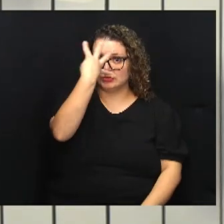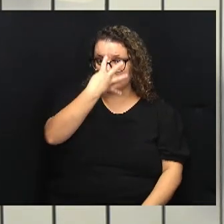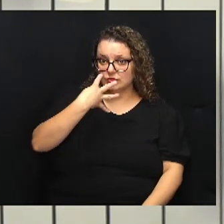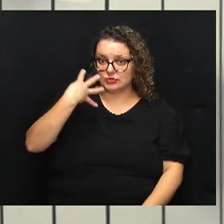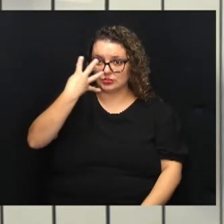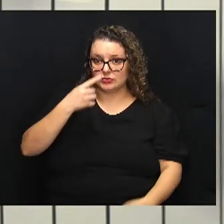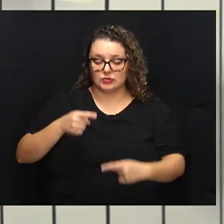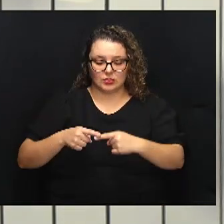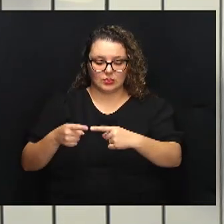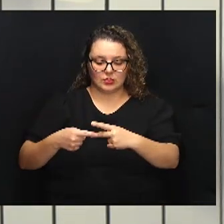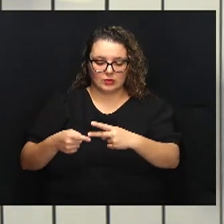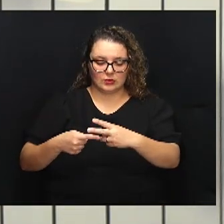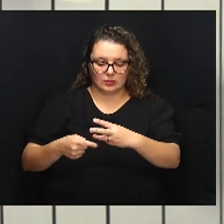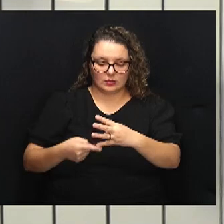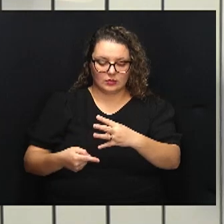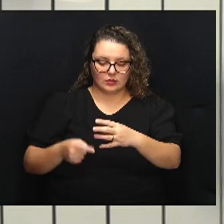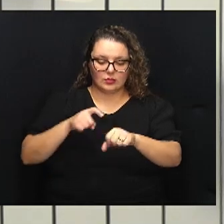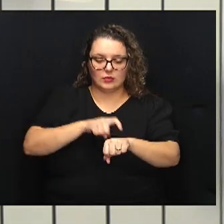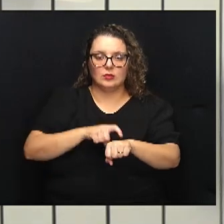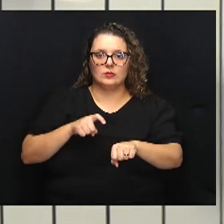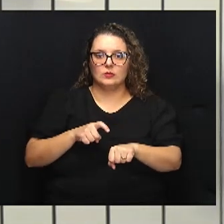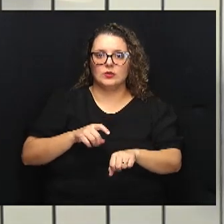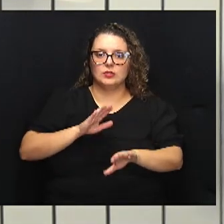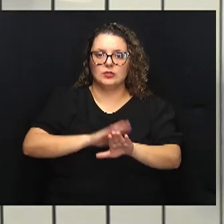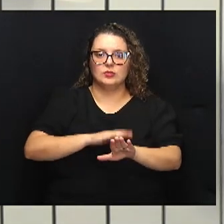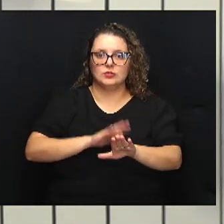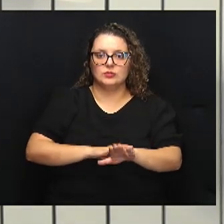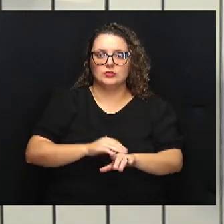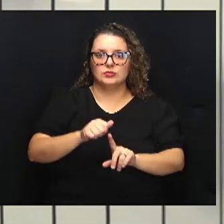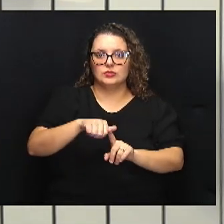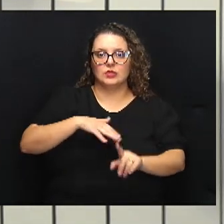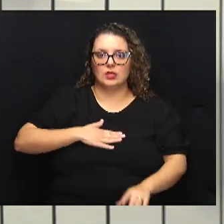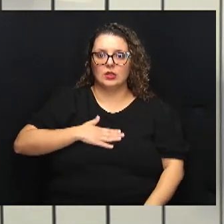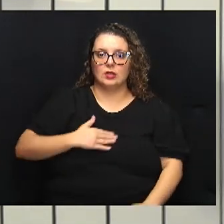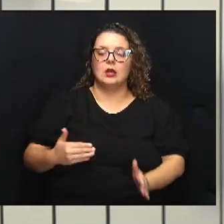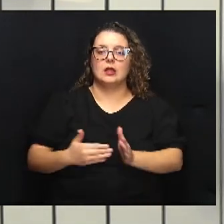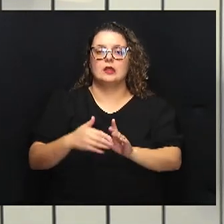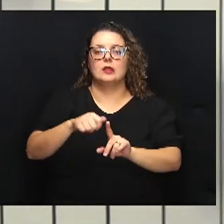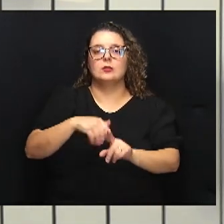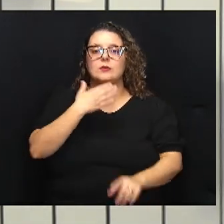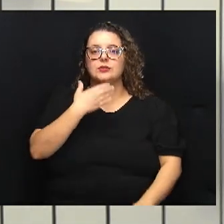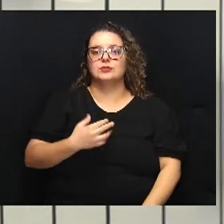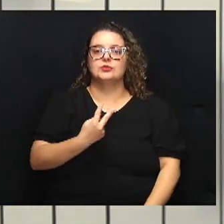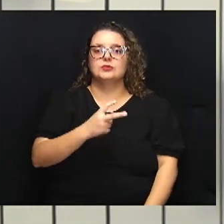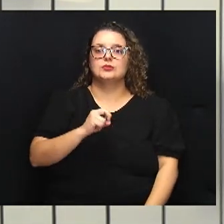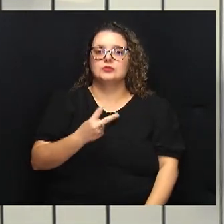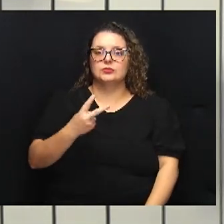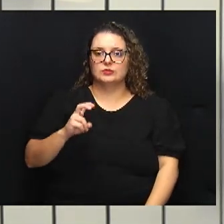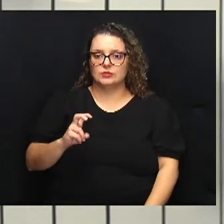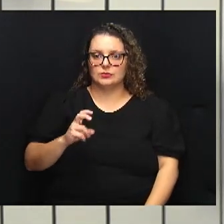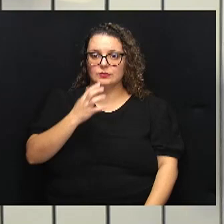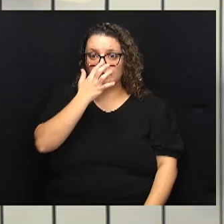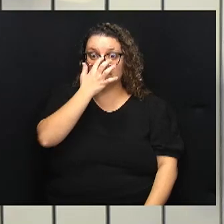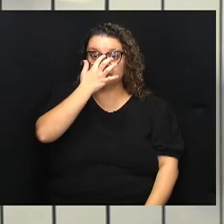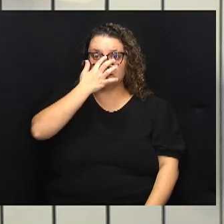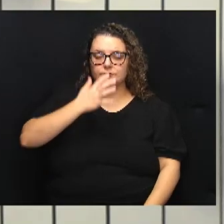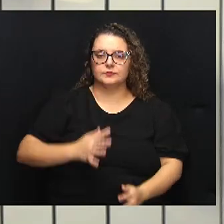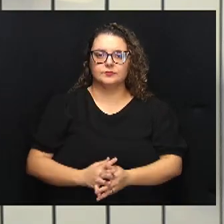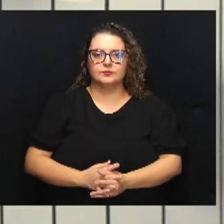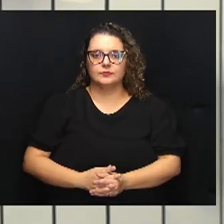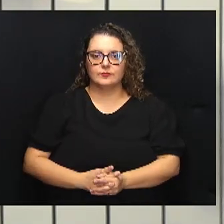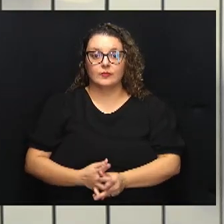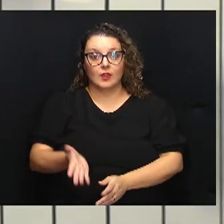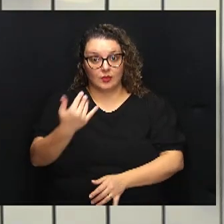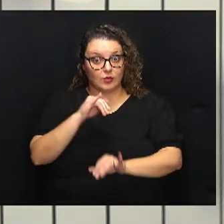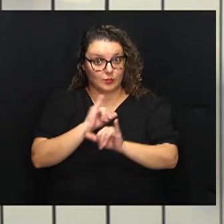horas semanais, com período de atuação de agosto até dezembro de 2025. Vamos com as